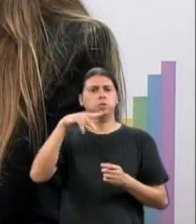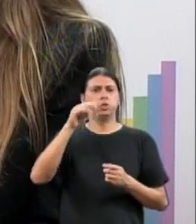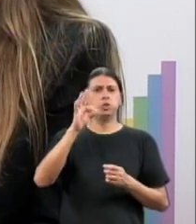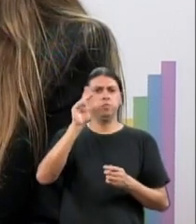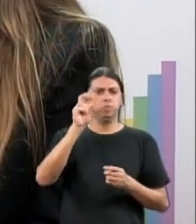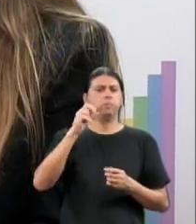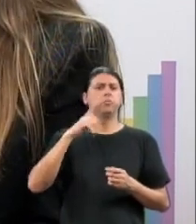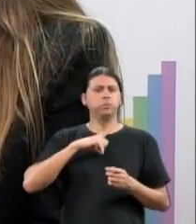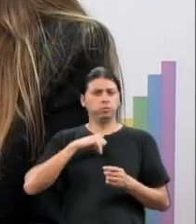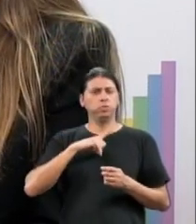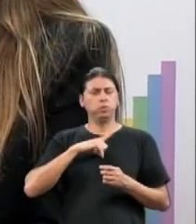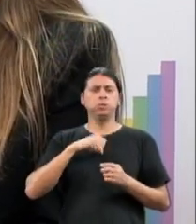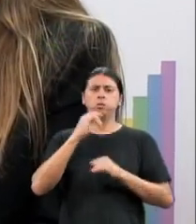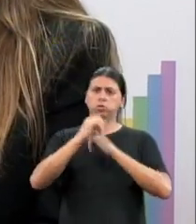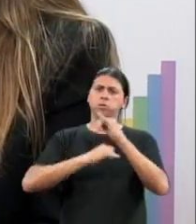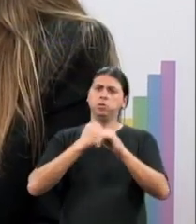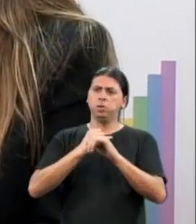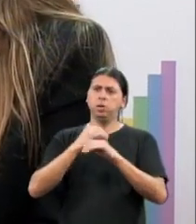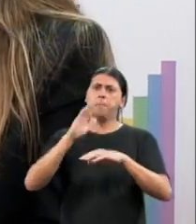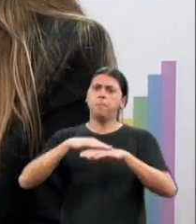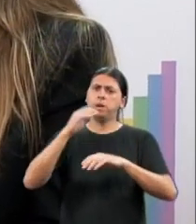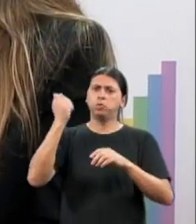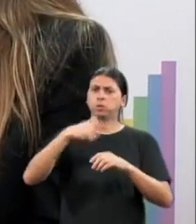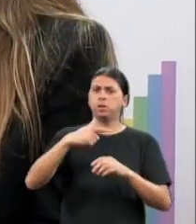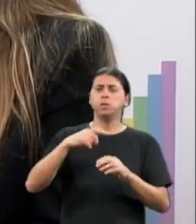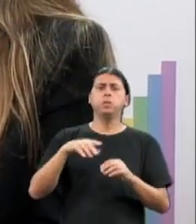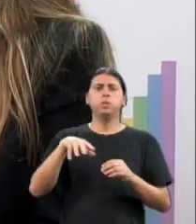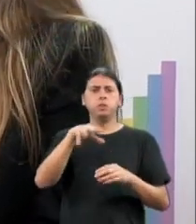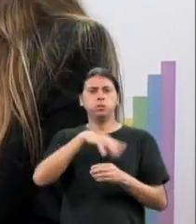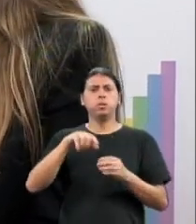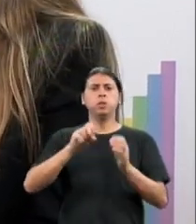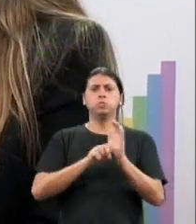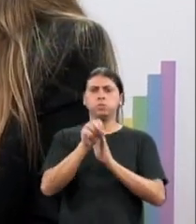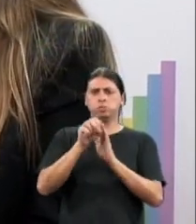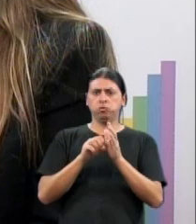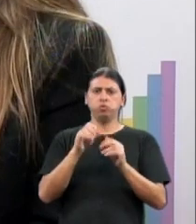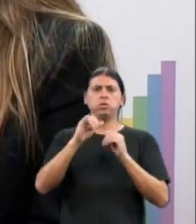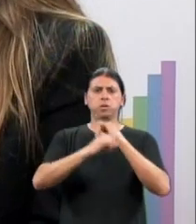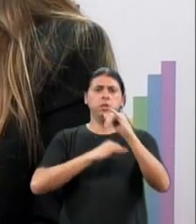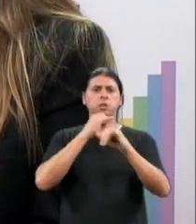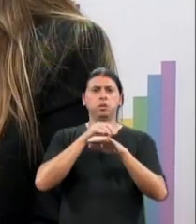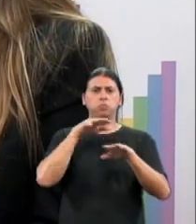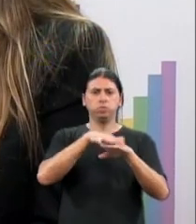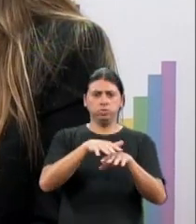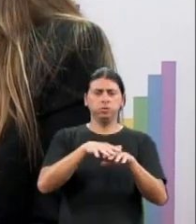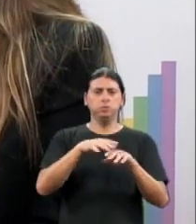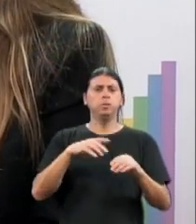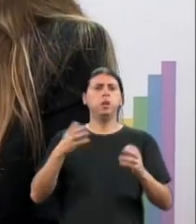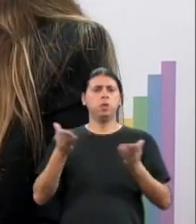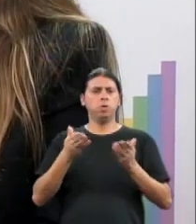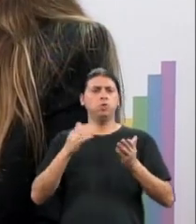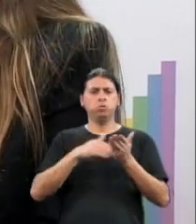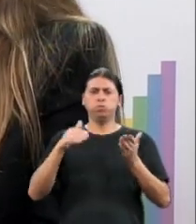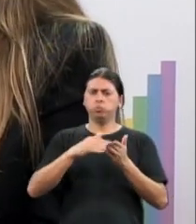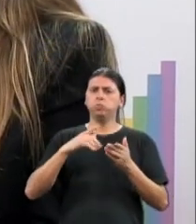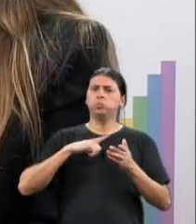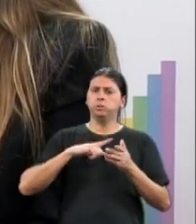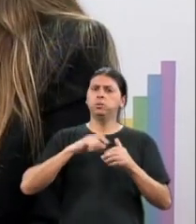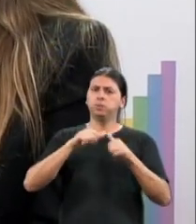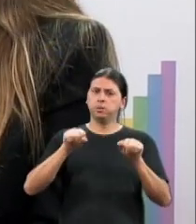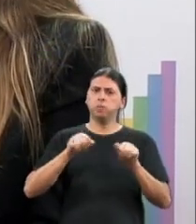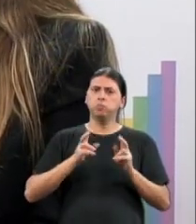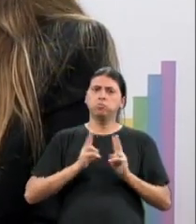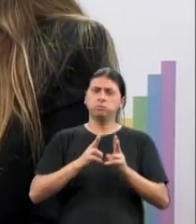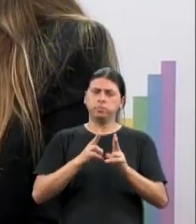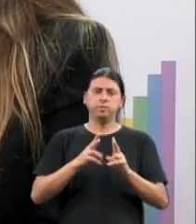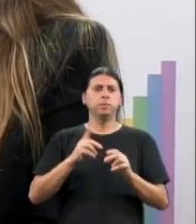ele fala que muito mais que entrar na era digital, que ele considera que todos nós já estamos nela, e eu concordo com isso, nós